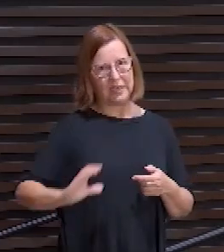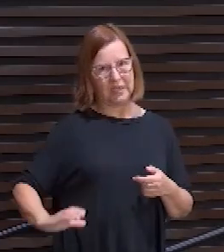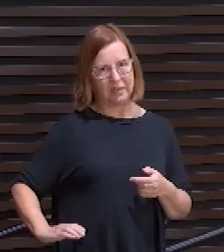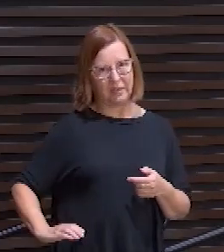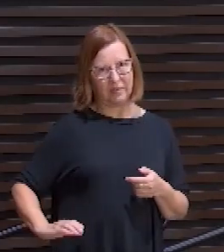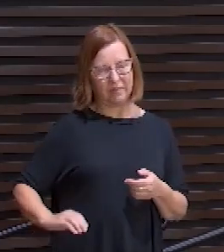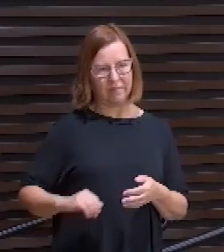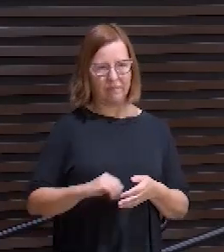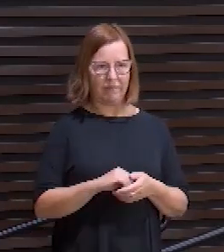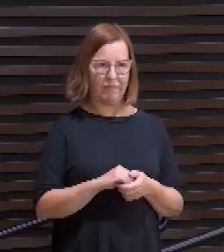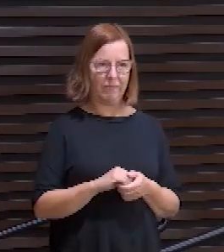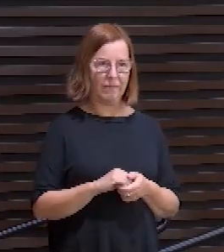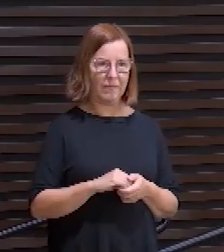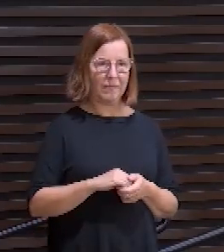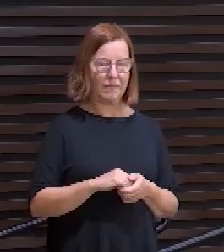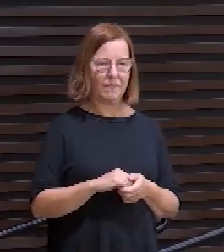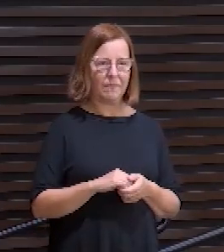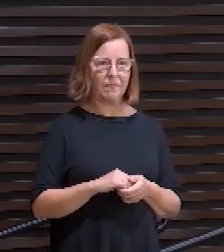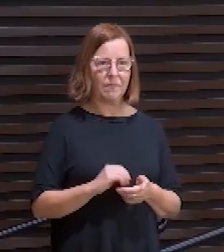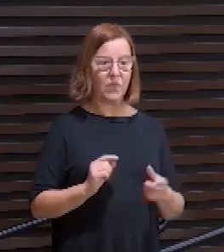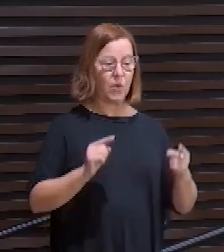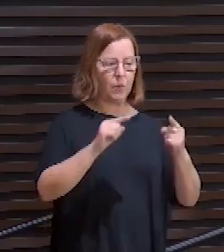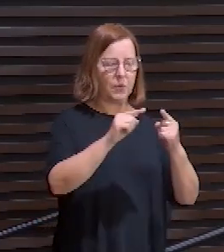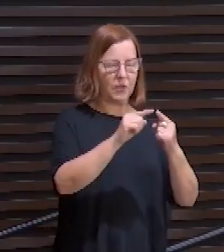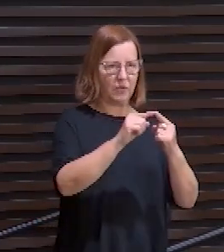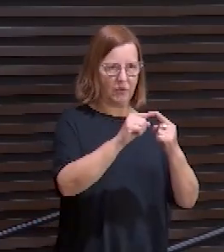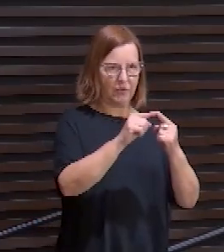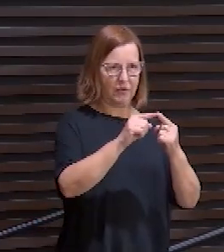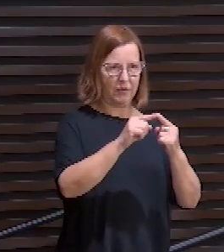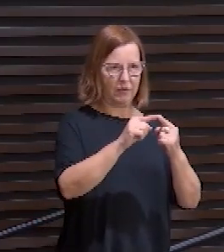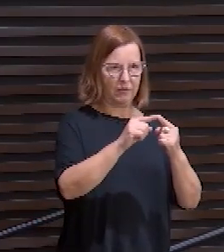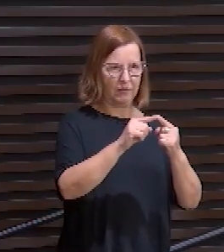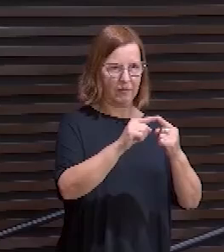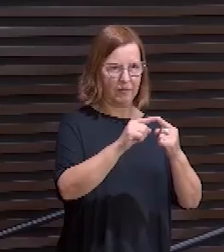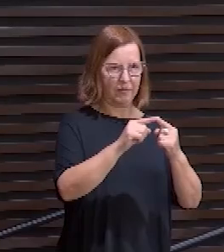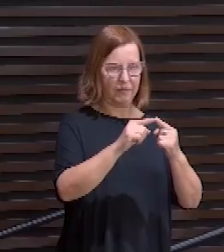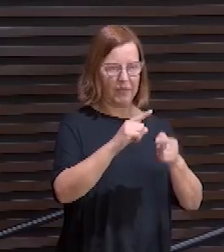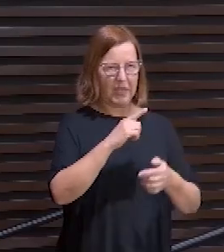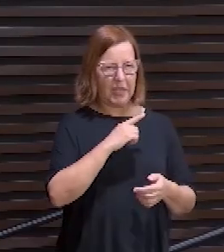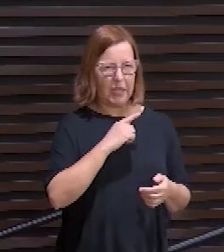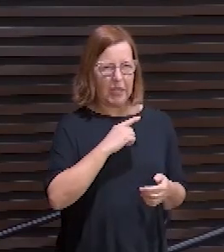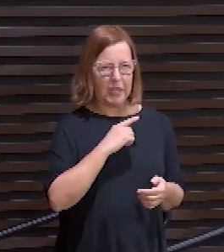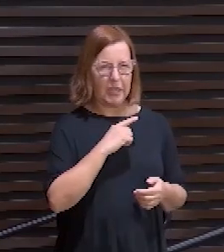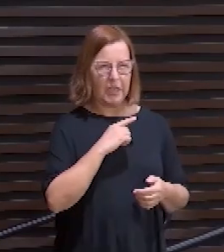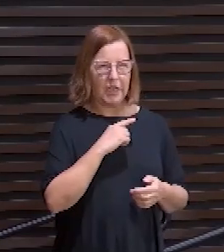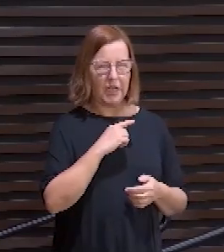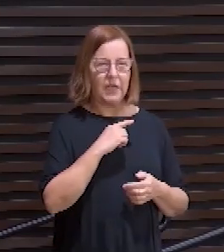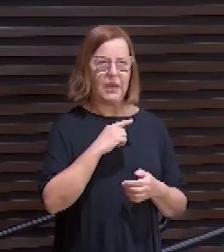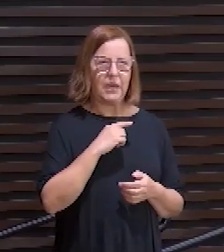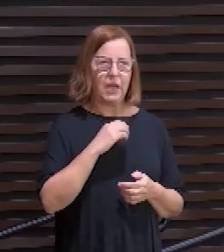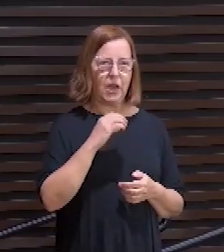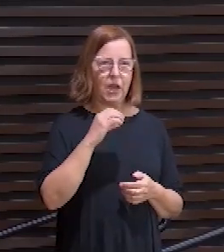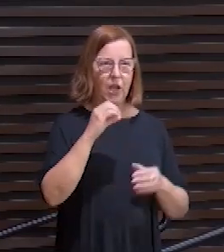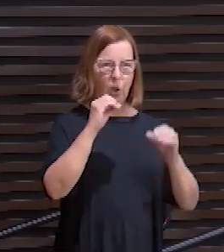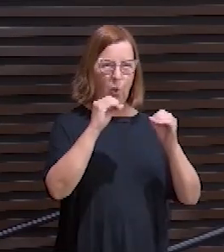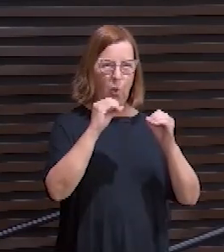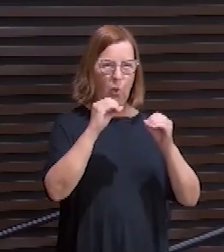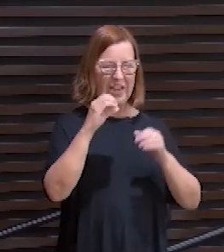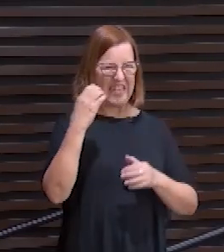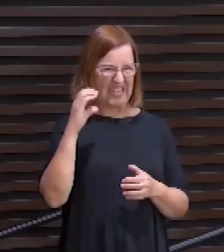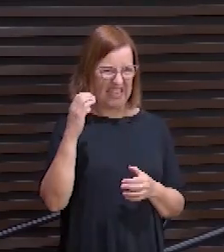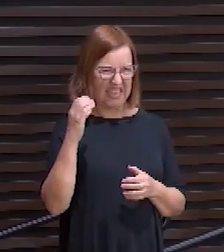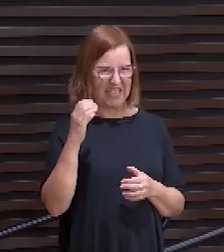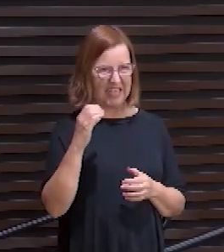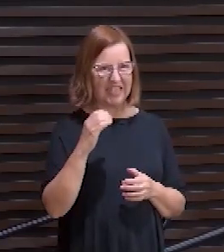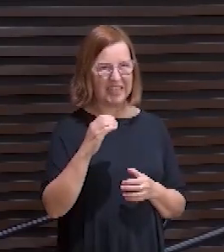a fim de trazer para si a onisciência, entre aspas, óbvio, onisciência, mas é o que ele quer.